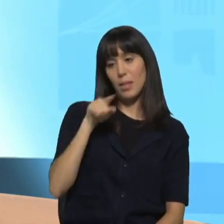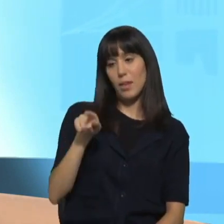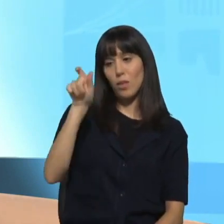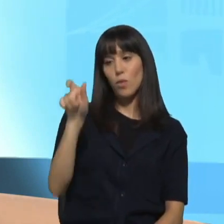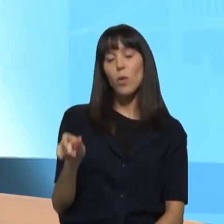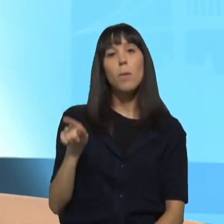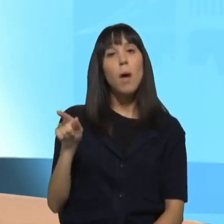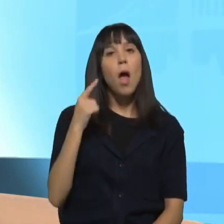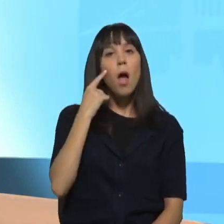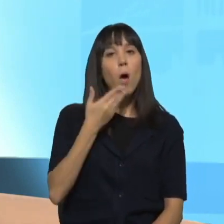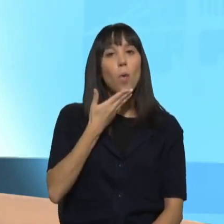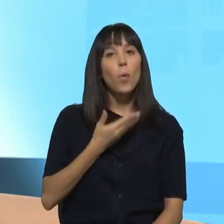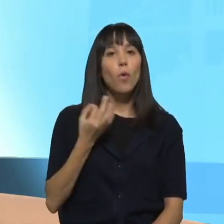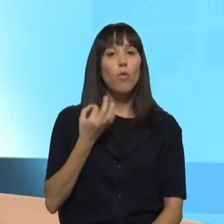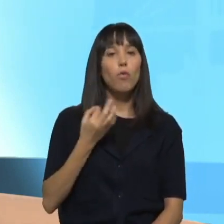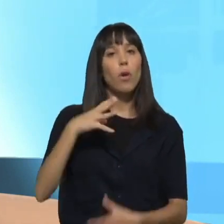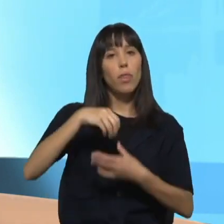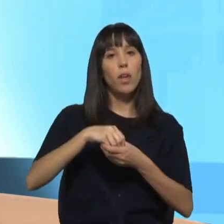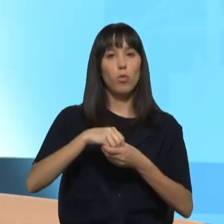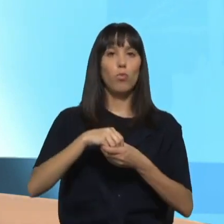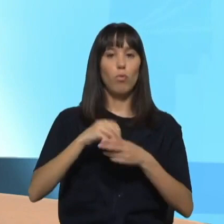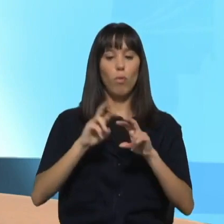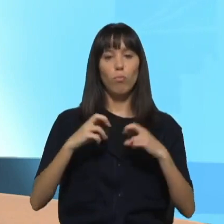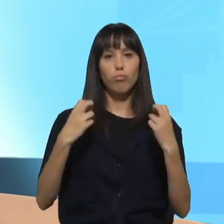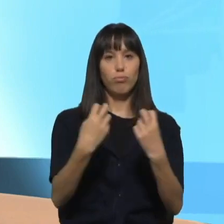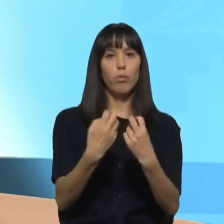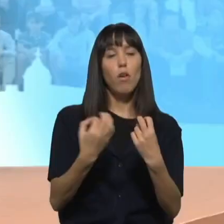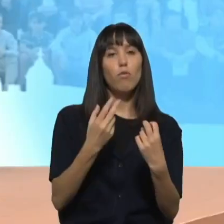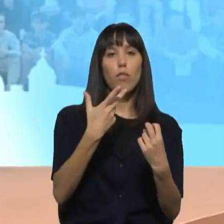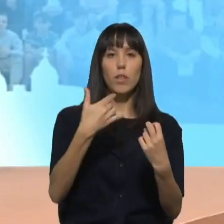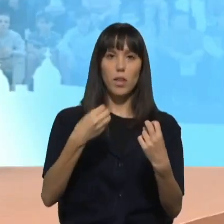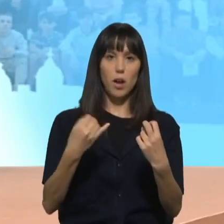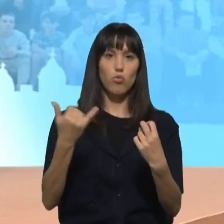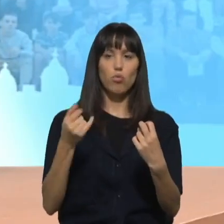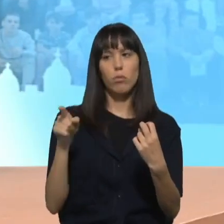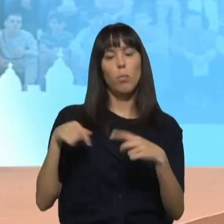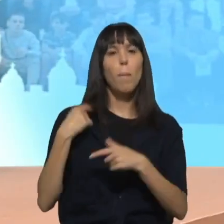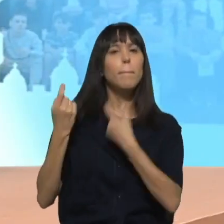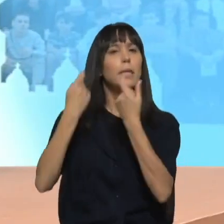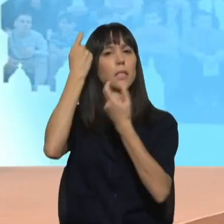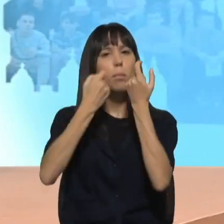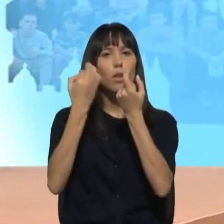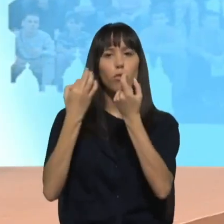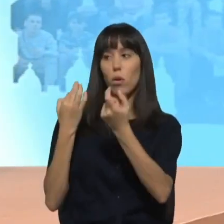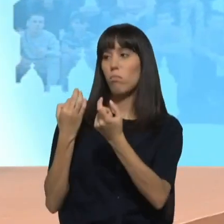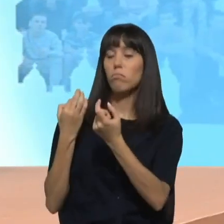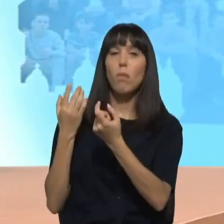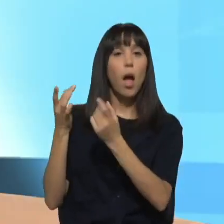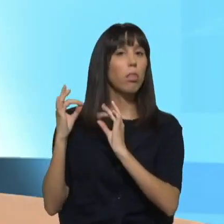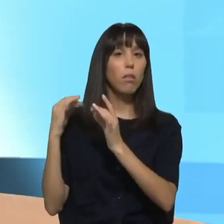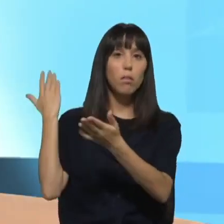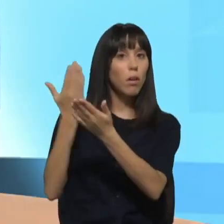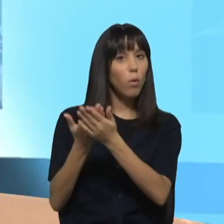perito do Concílio Vaticano II, o pensamento que ele foi produzindo na década de 60 e chega até aos nossos dias e determina os